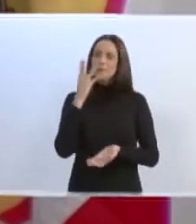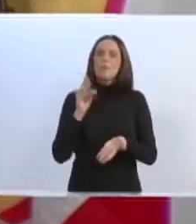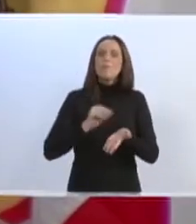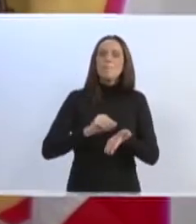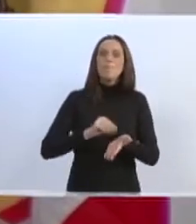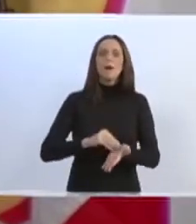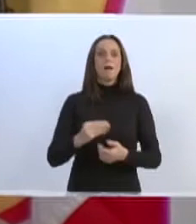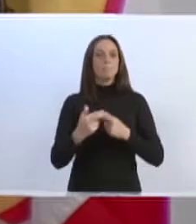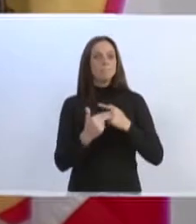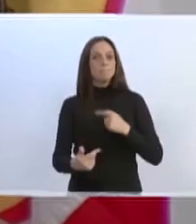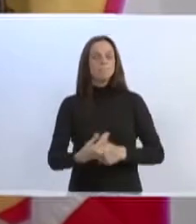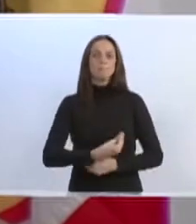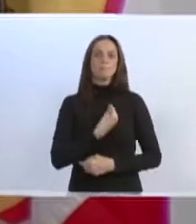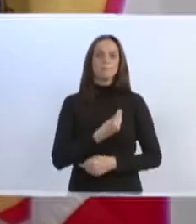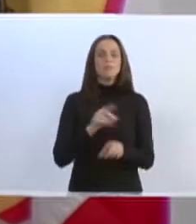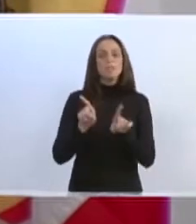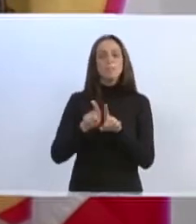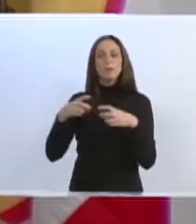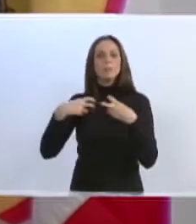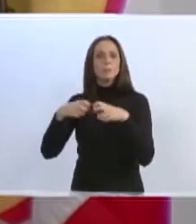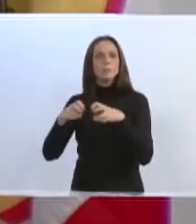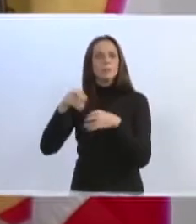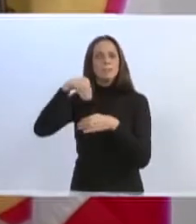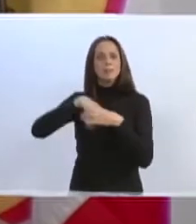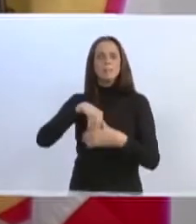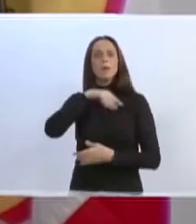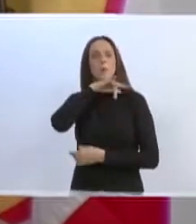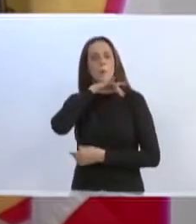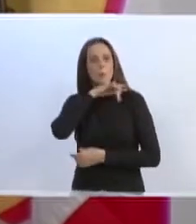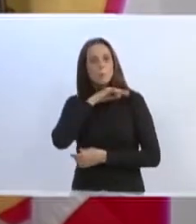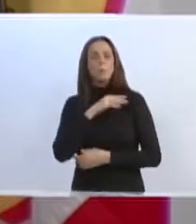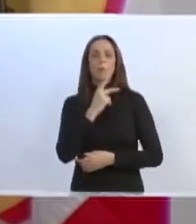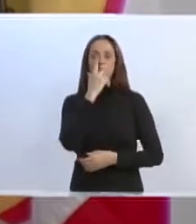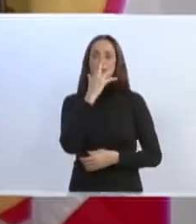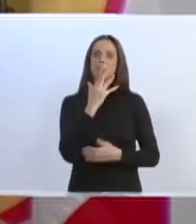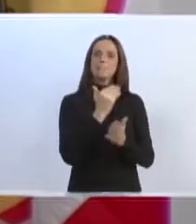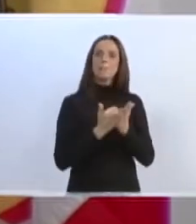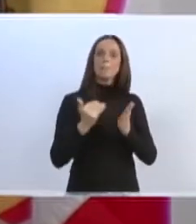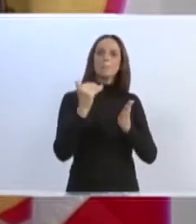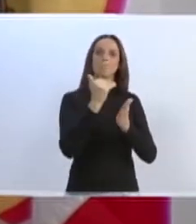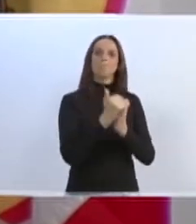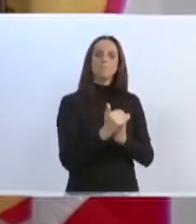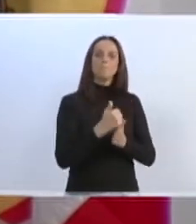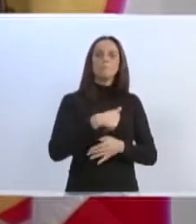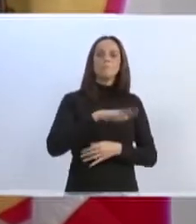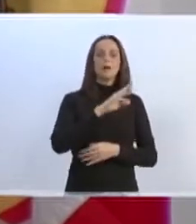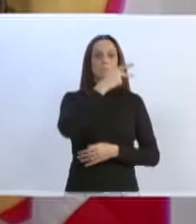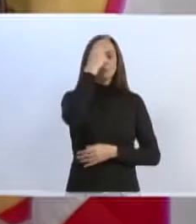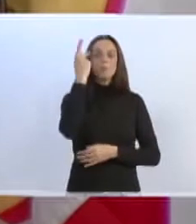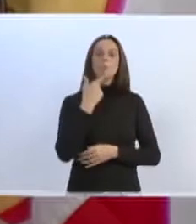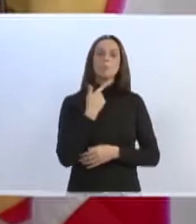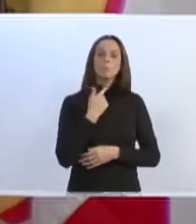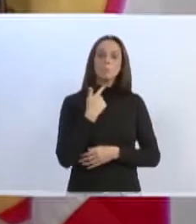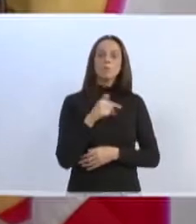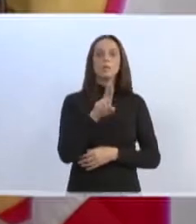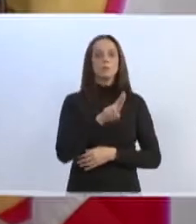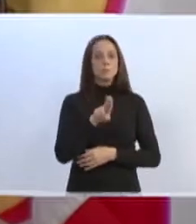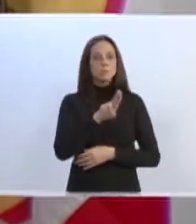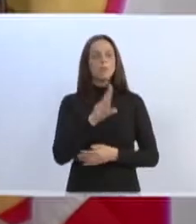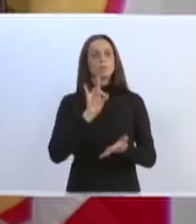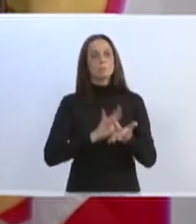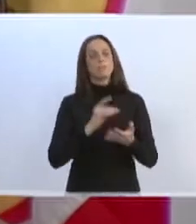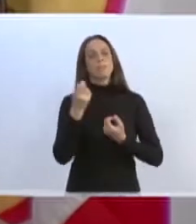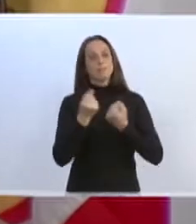Ciclovias, Associação Blumenauense Pro Ciclovias e da Bike Anjo de Blumenau, falou sobre uma